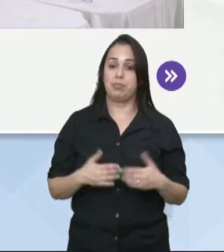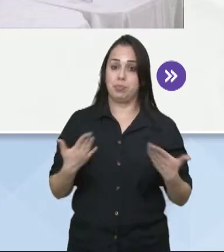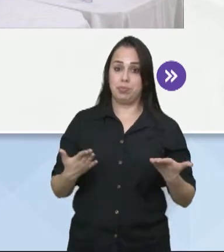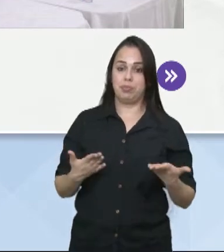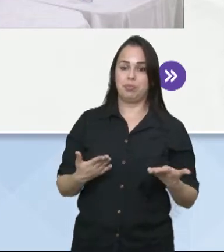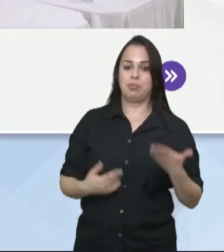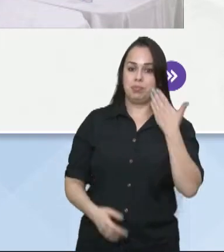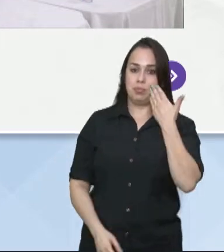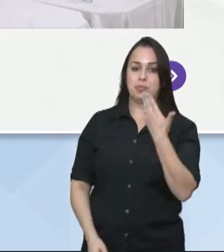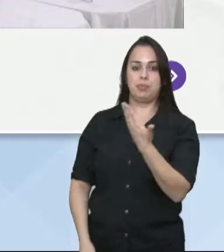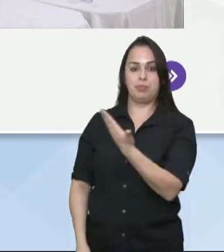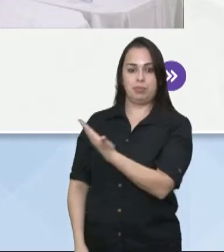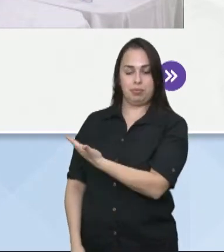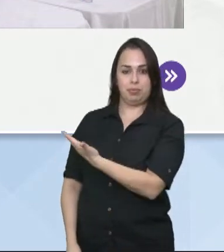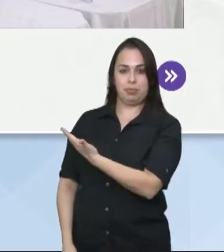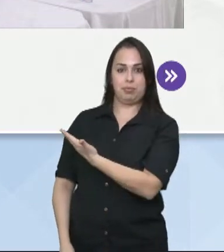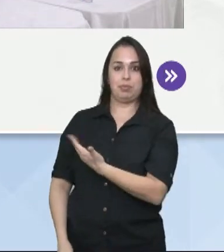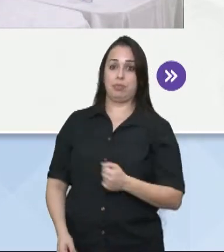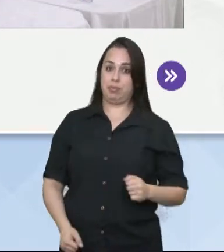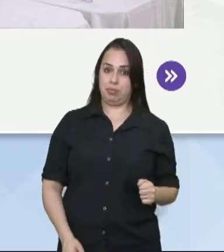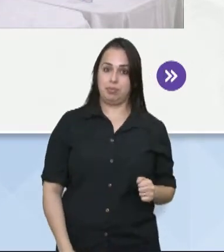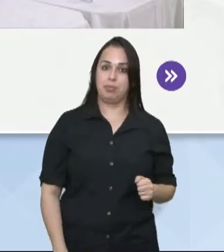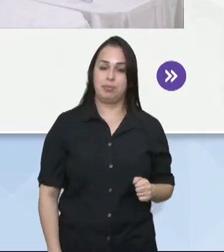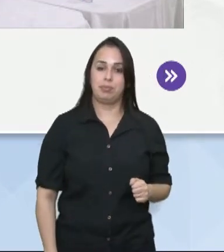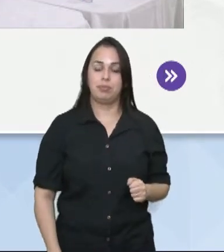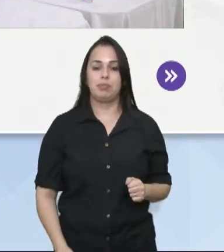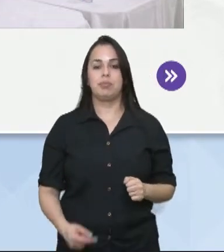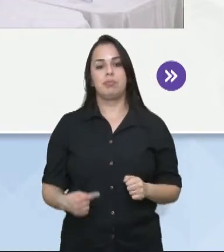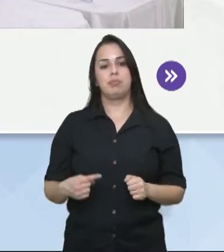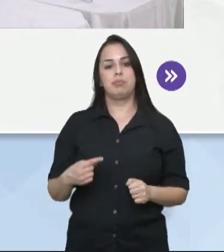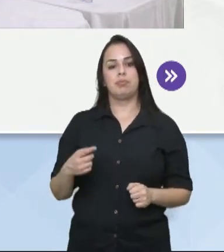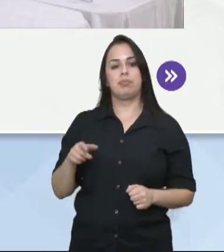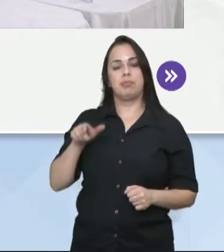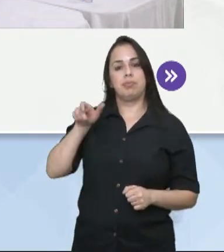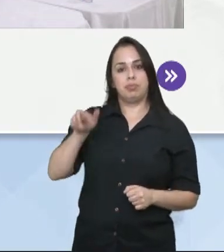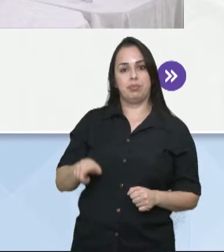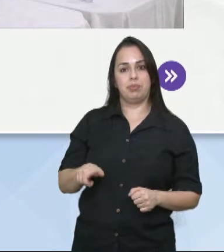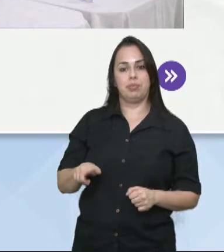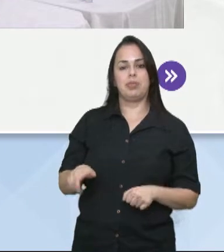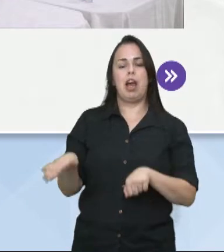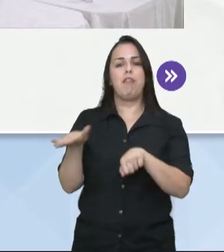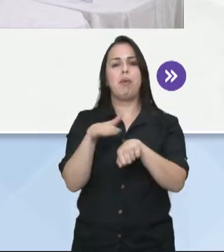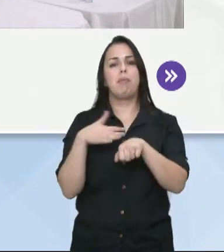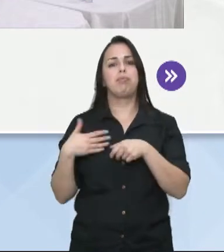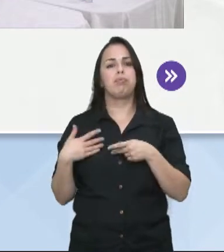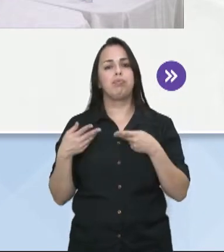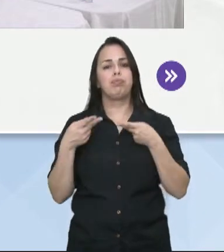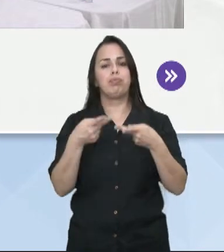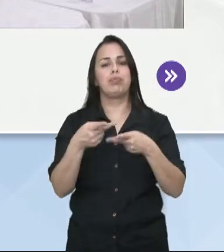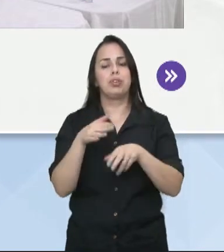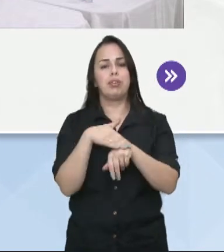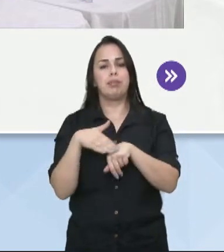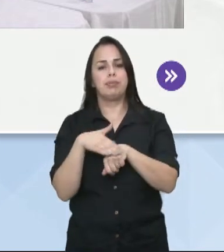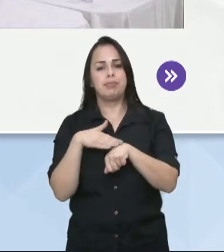Bom, essa próxima visita, ela foi para conversar com